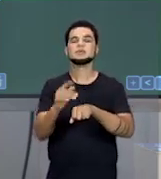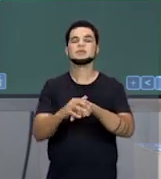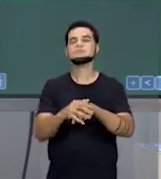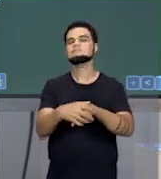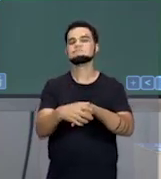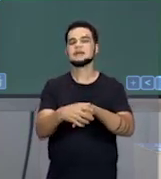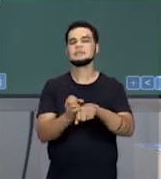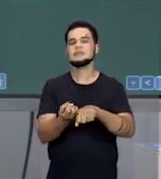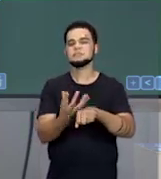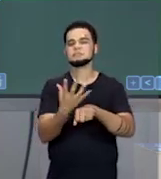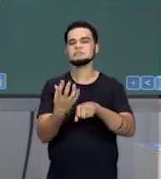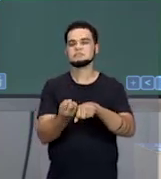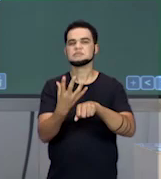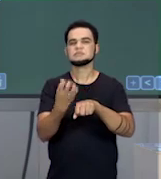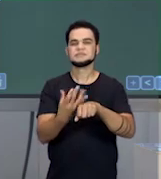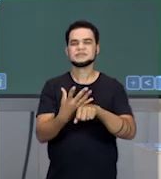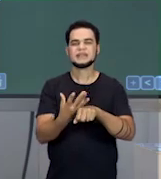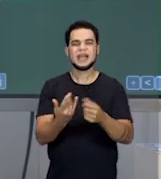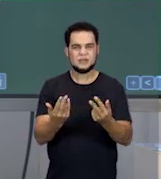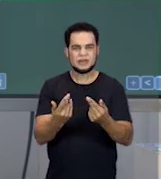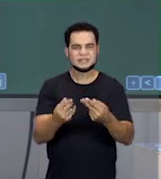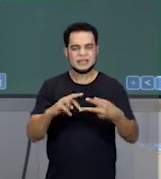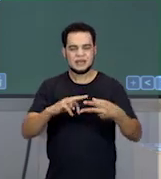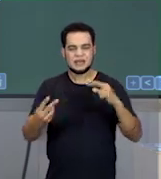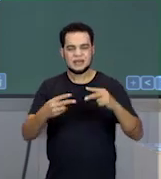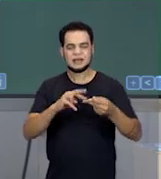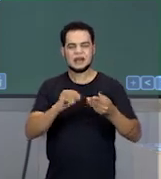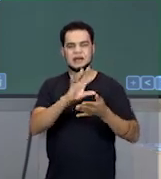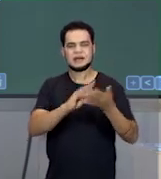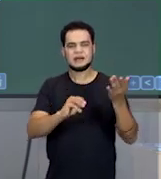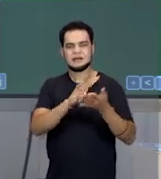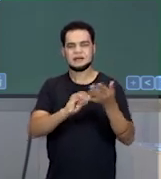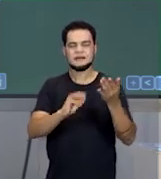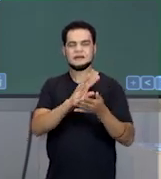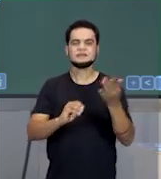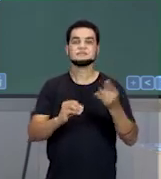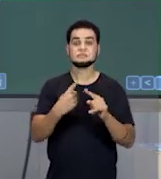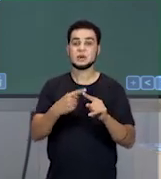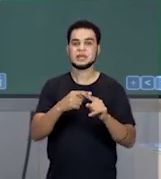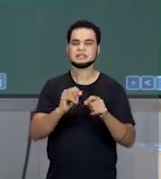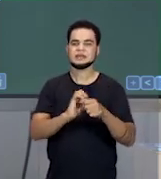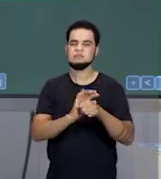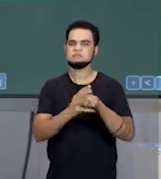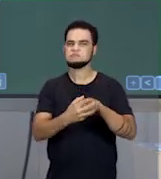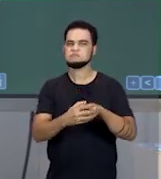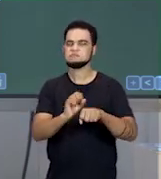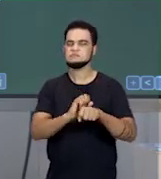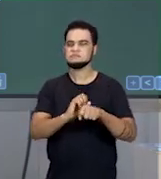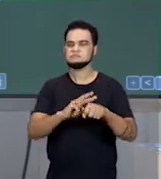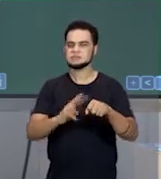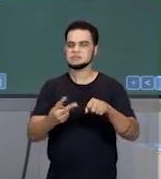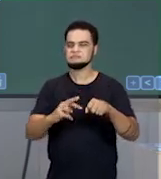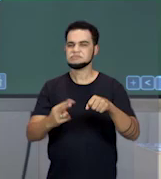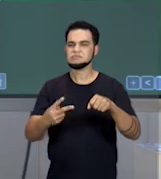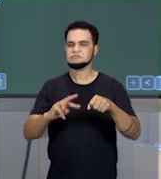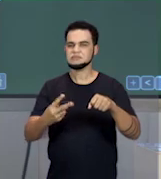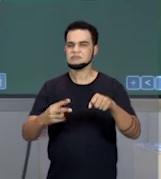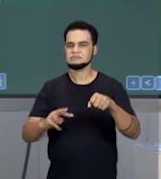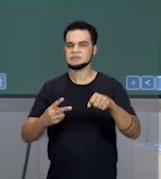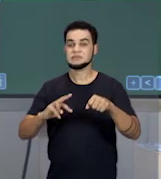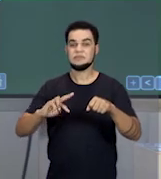que vai acontecer a clonagem. Por quê? A partir do momento que ela se reproduz